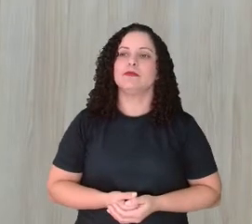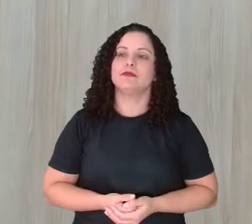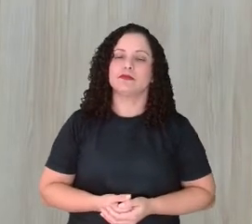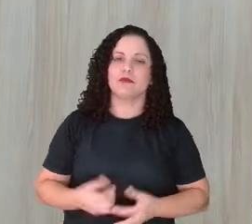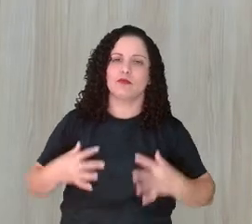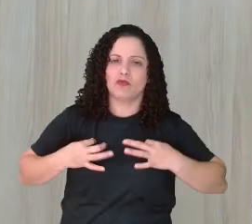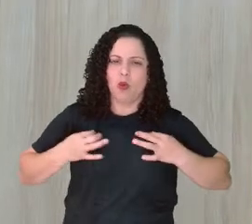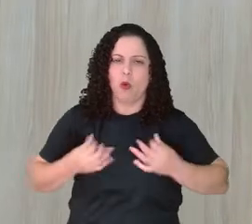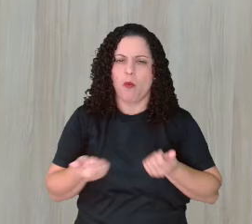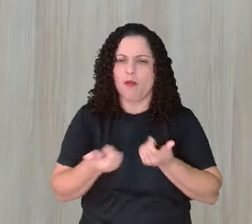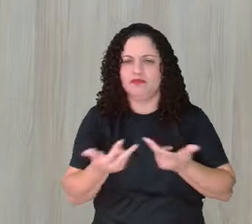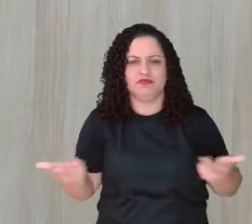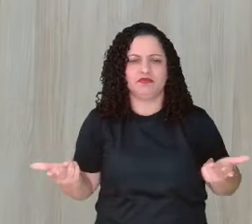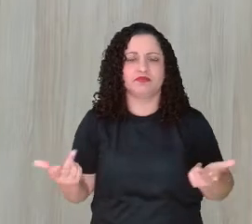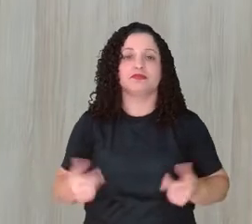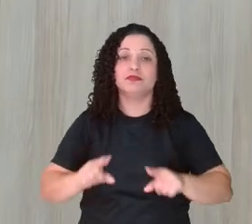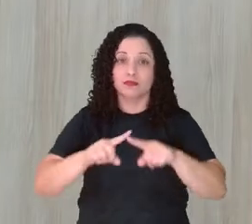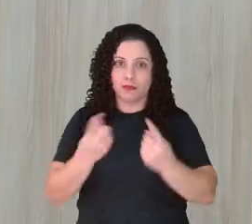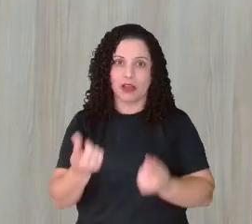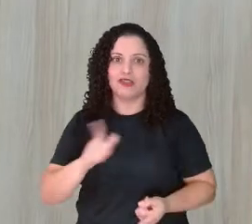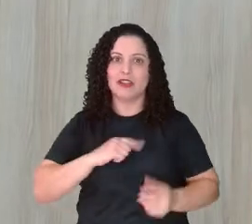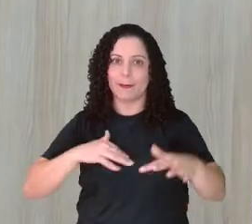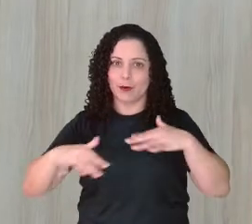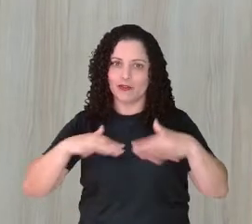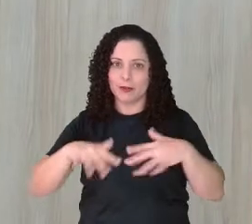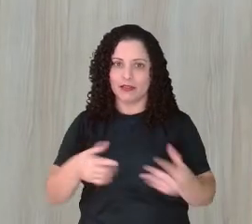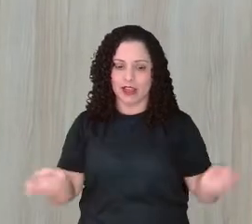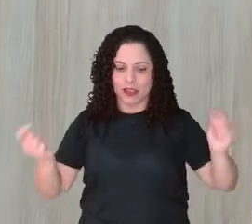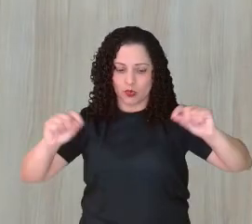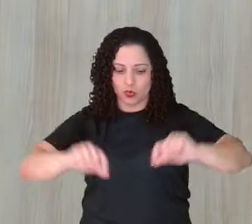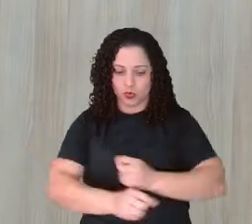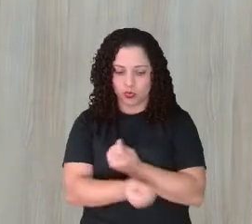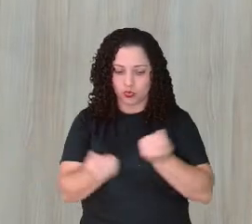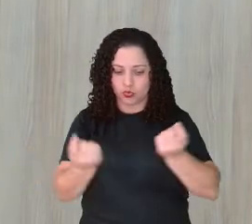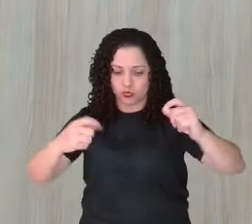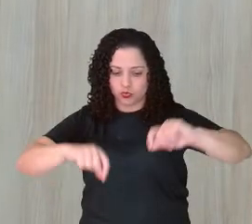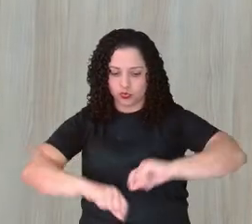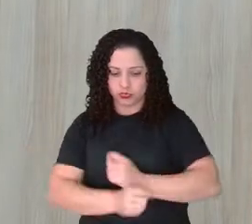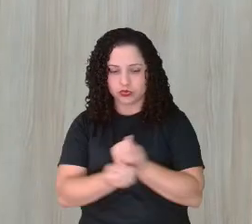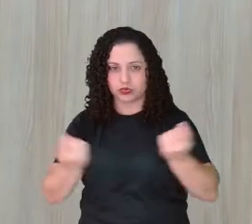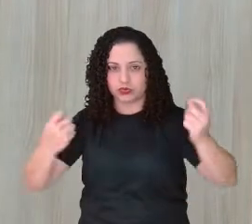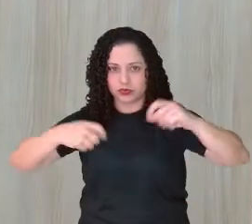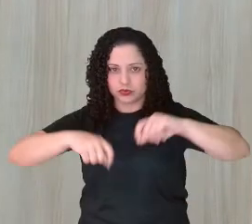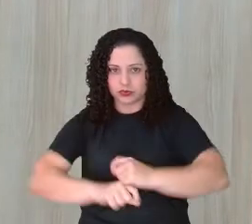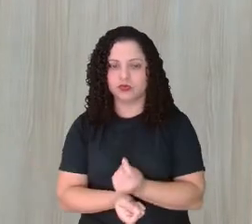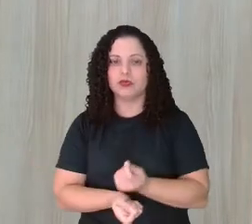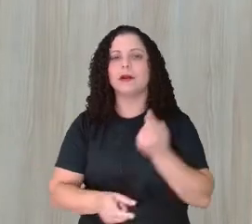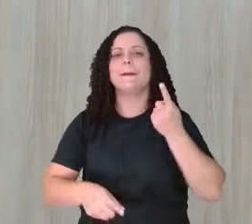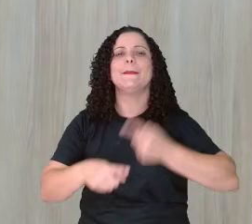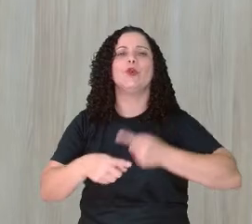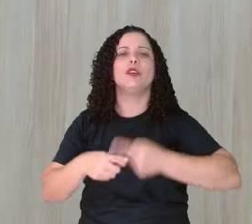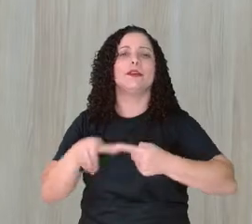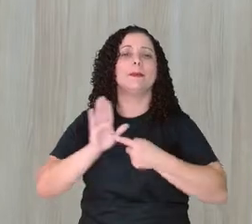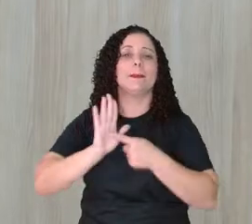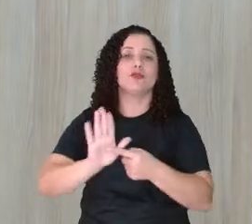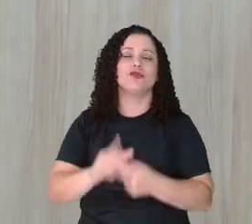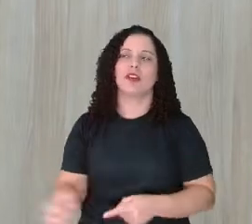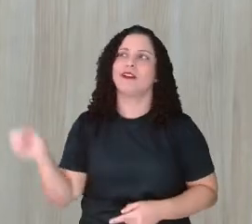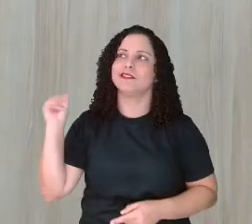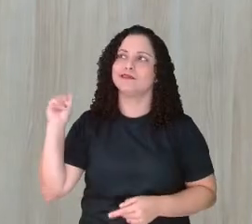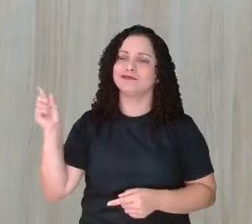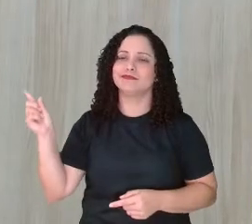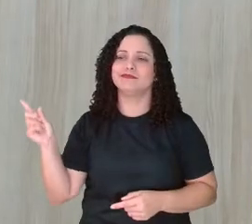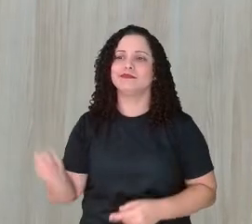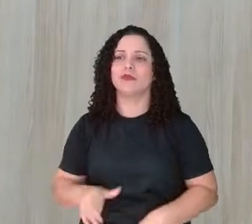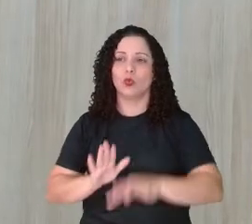roupa, mas tem esse movimento de colocar uma linha com outra. Por que eu trouxe isso? Porque o termo